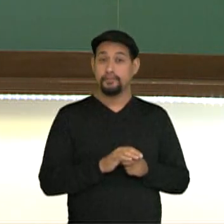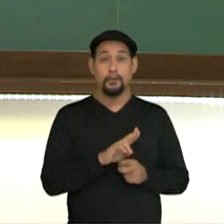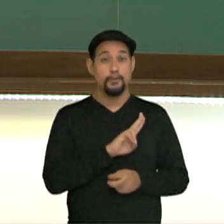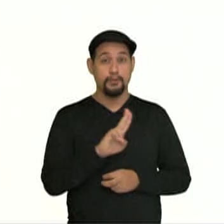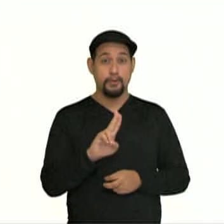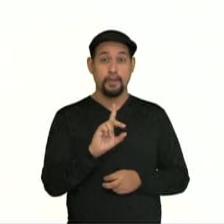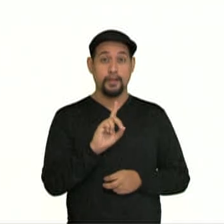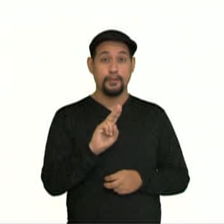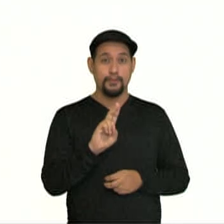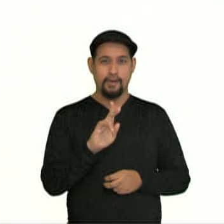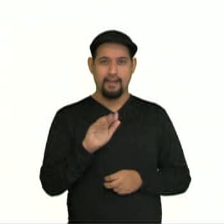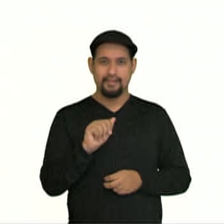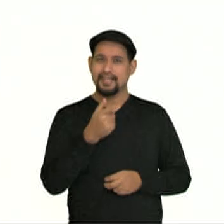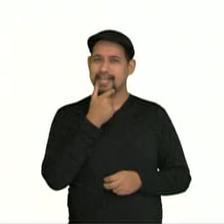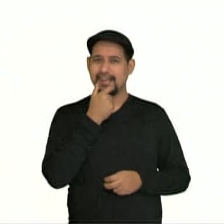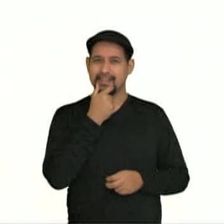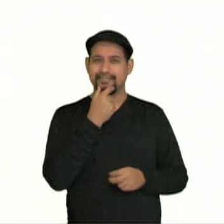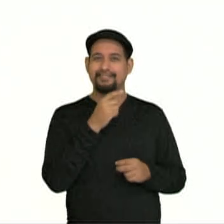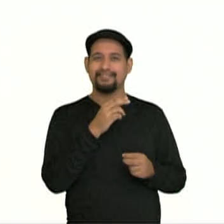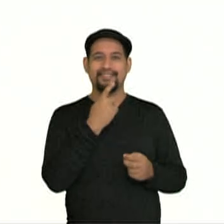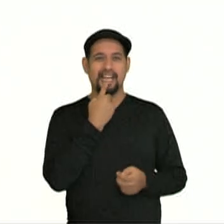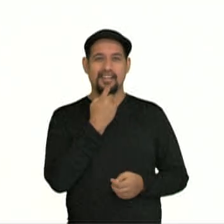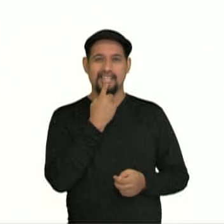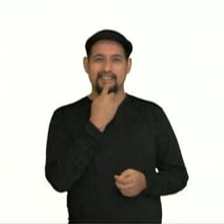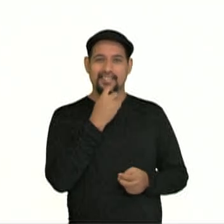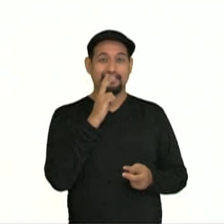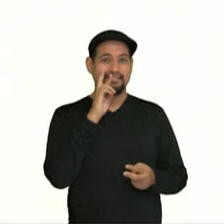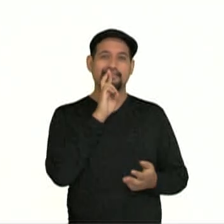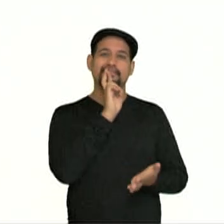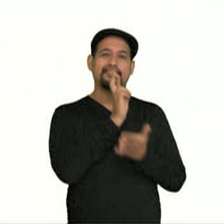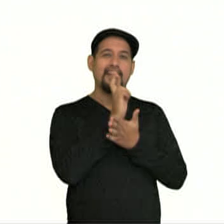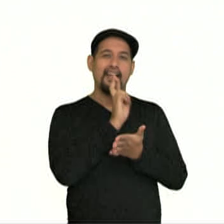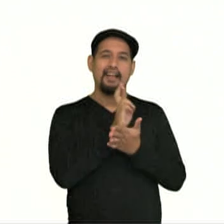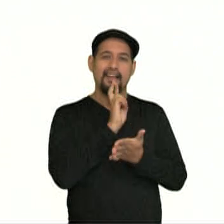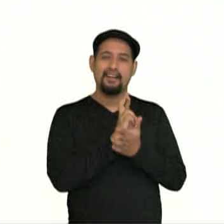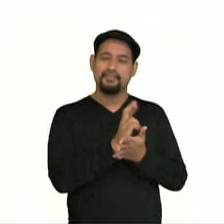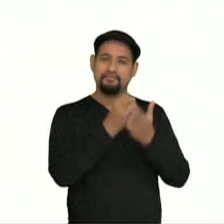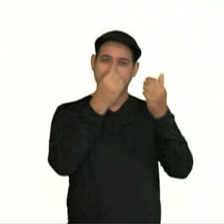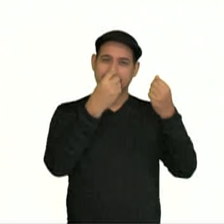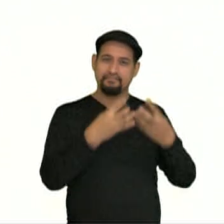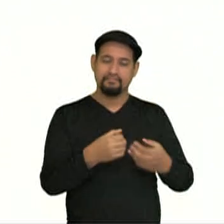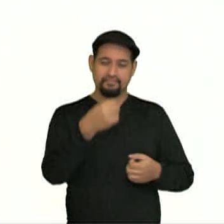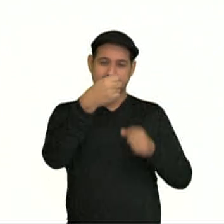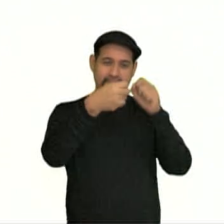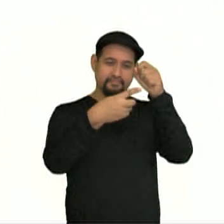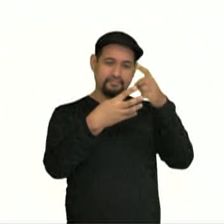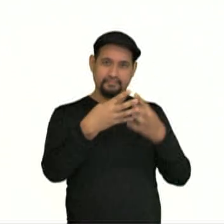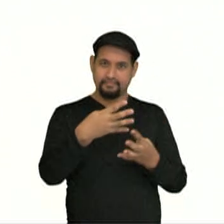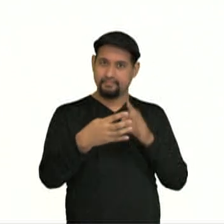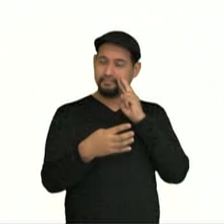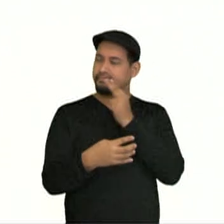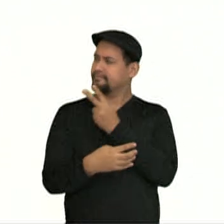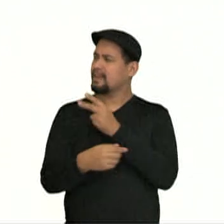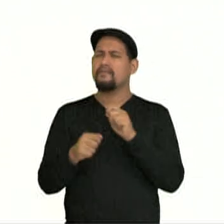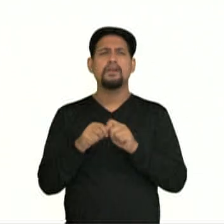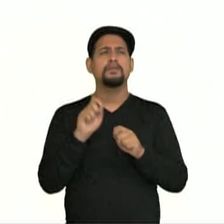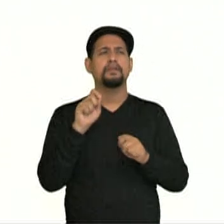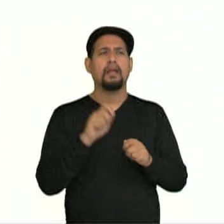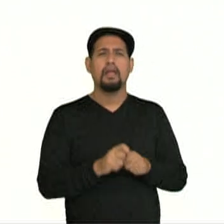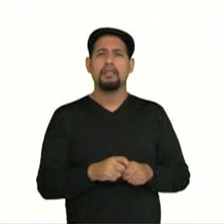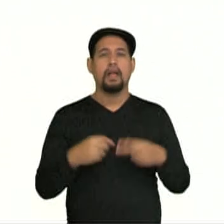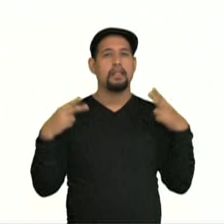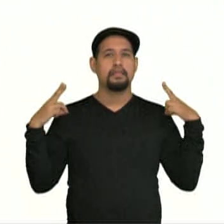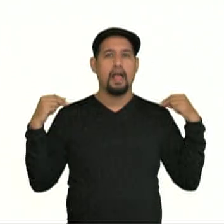Hunter. What does he do? He's a pilot. Então, o nome, Douglas Hunter, o que ele faz? É um piloto. I am